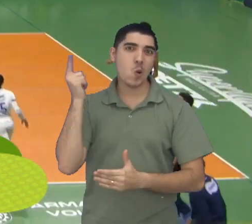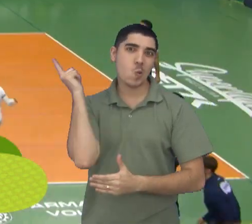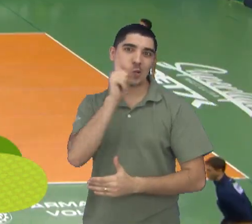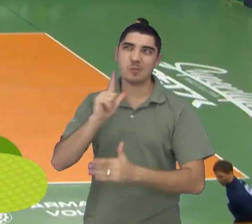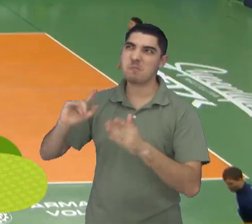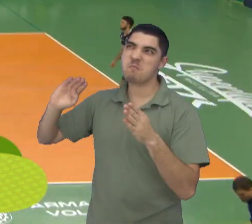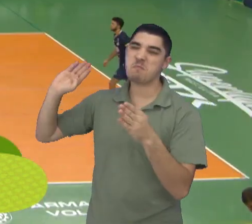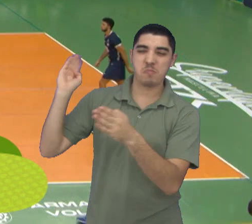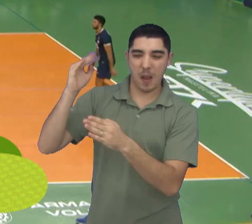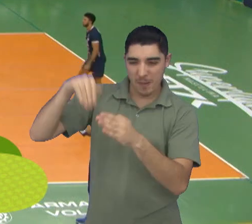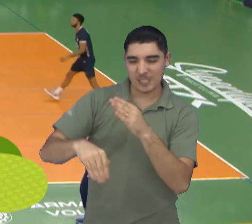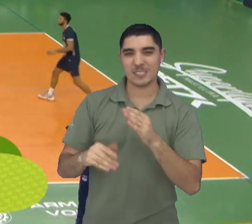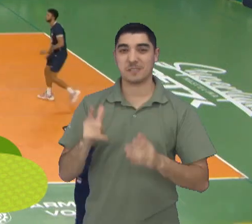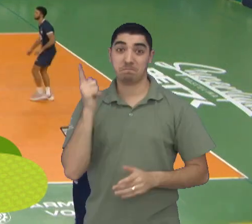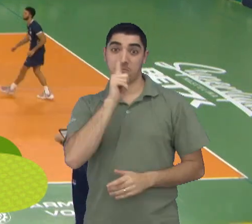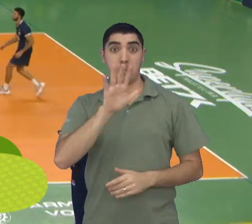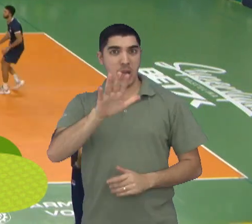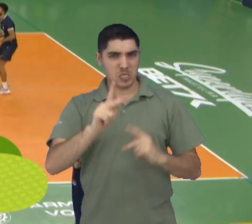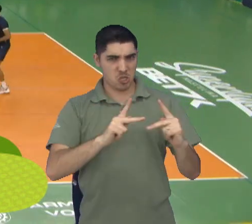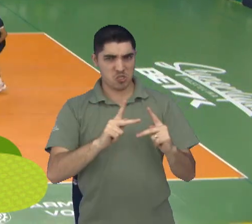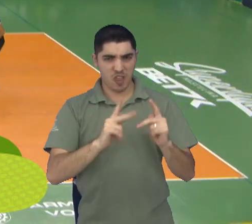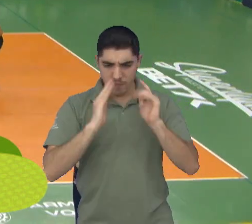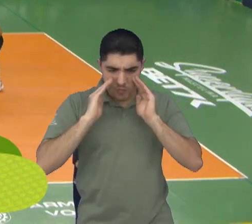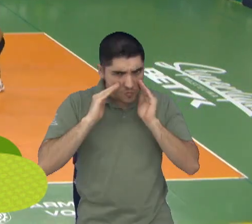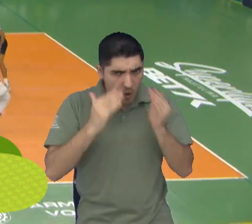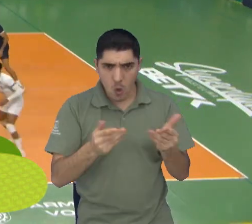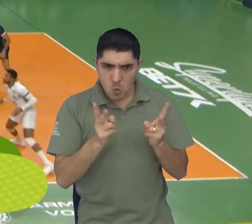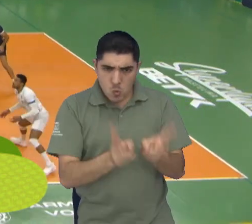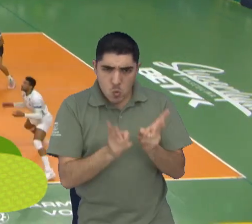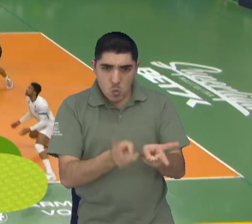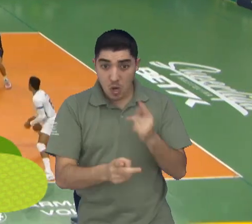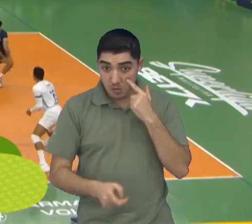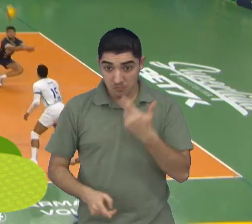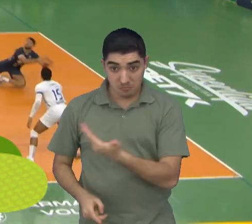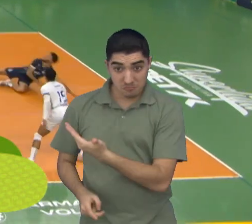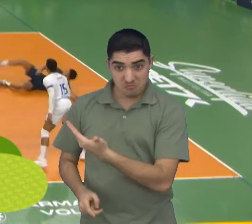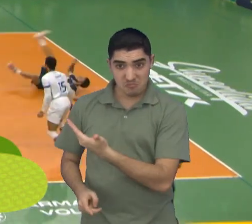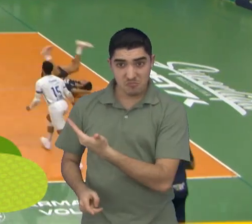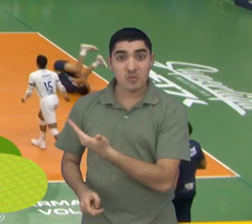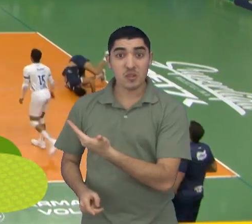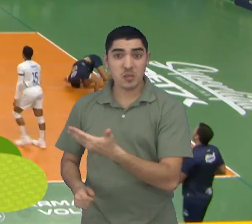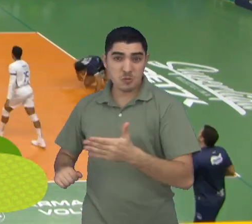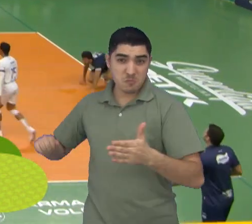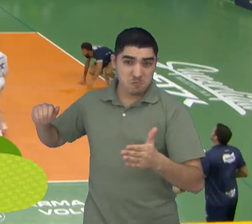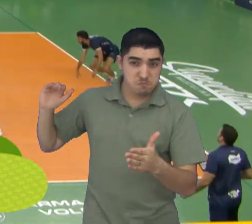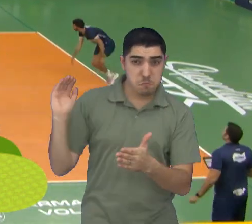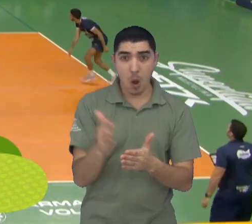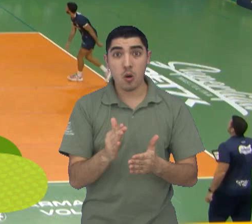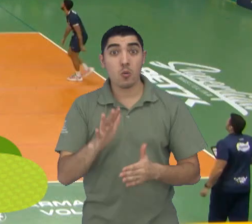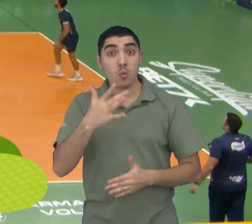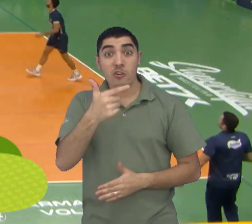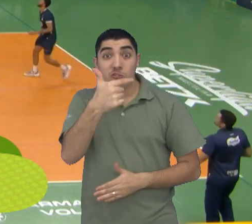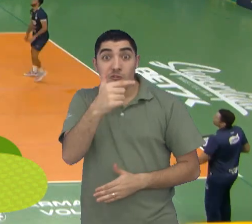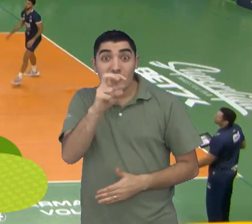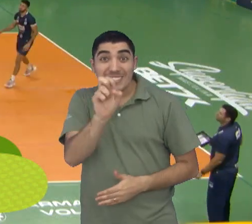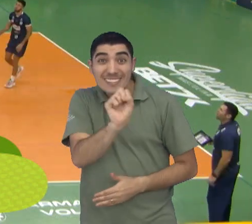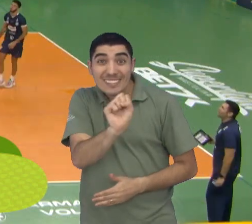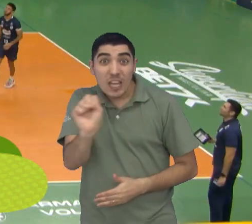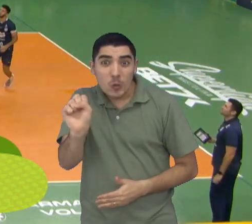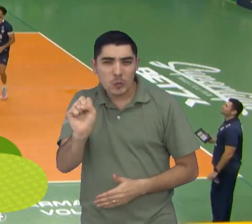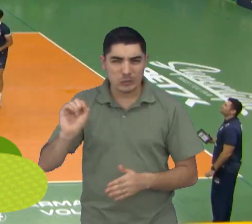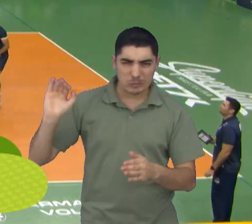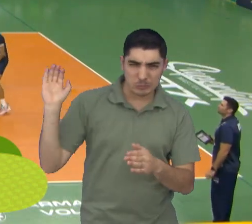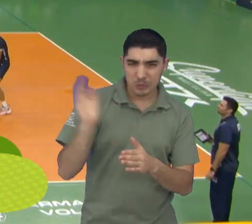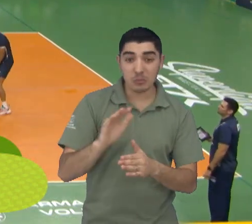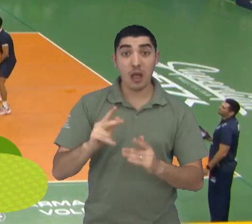Mas o São José estava focado. E dessa vez, após mais um rally disputado, que durou 25 segundos, o